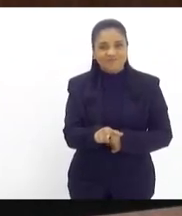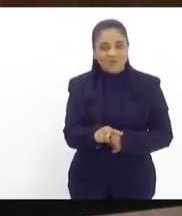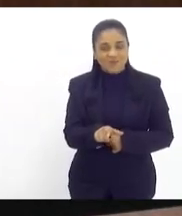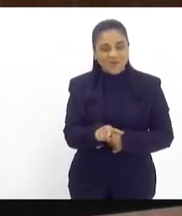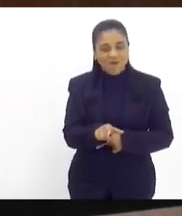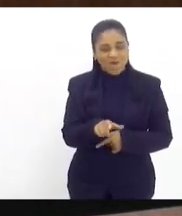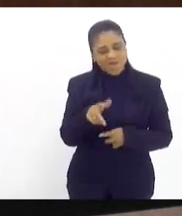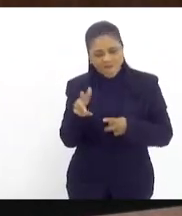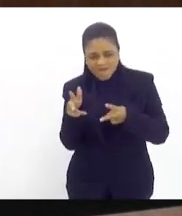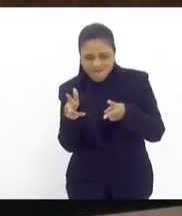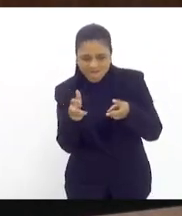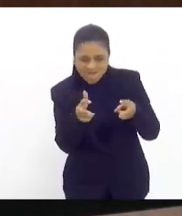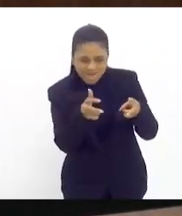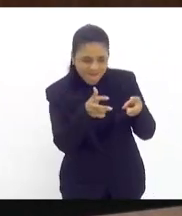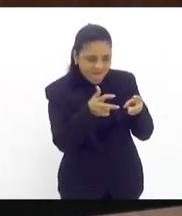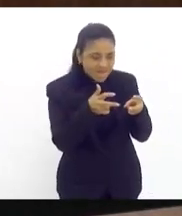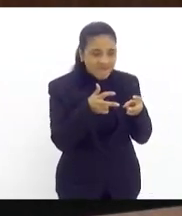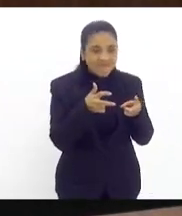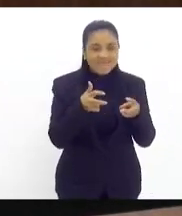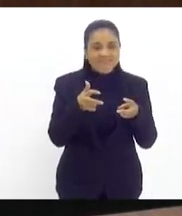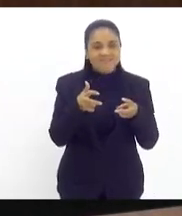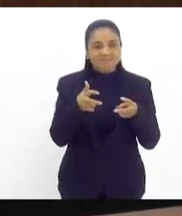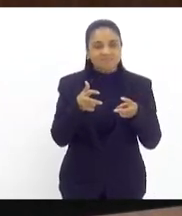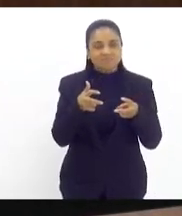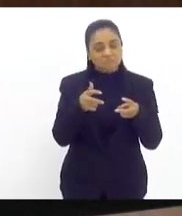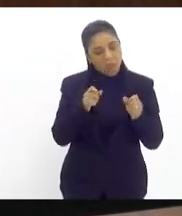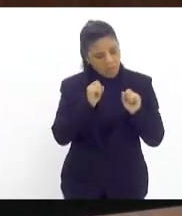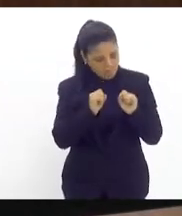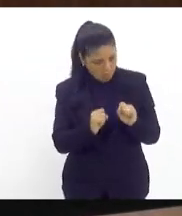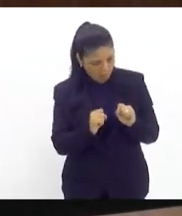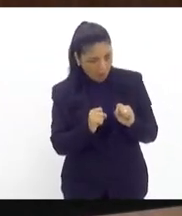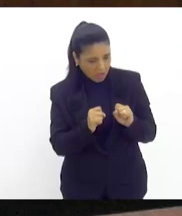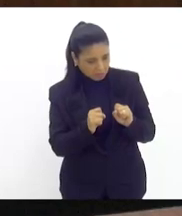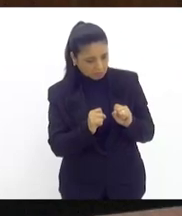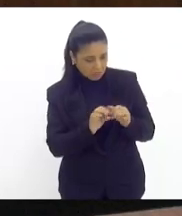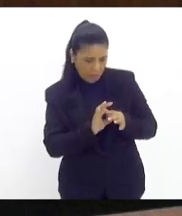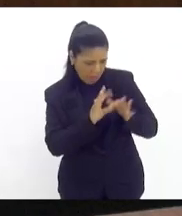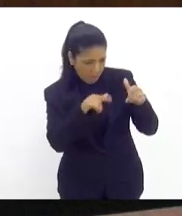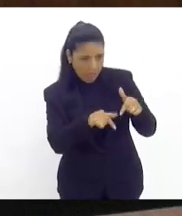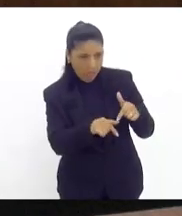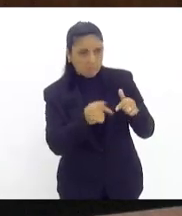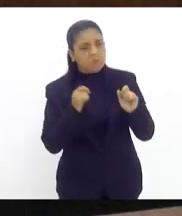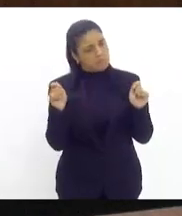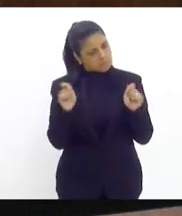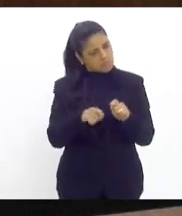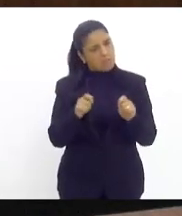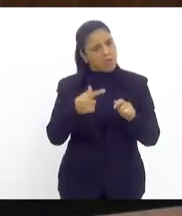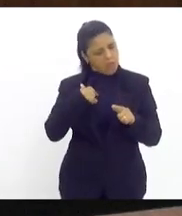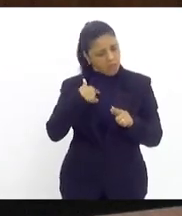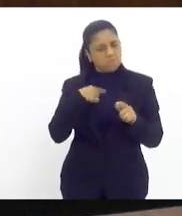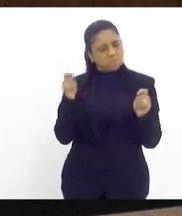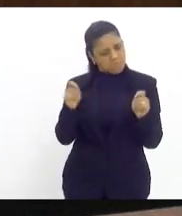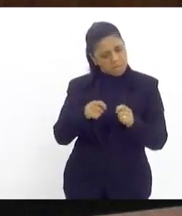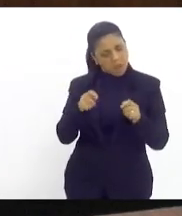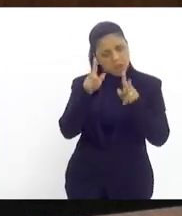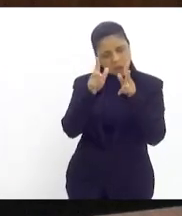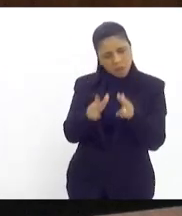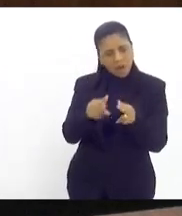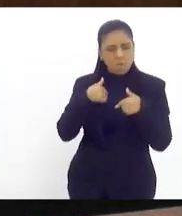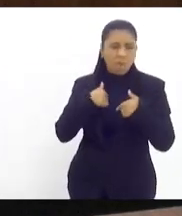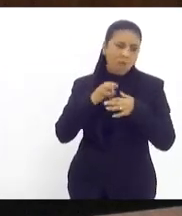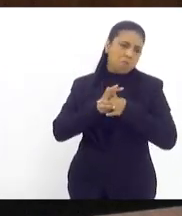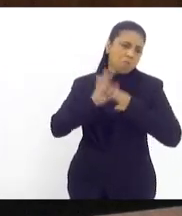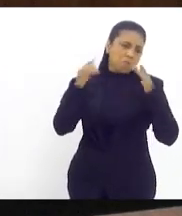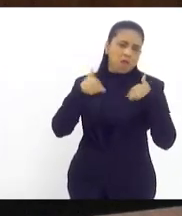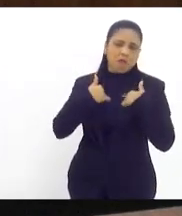contexto caótico e diga se pode isso porque eu não posso também fazer o que me apraz